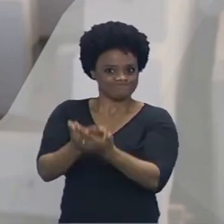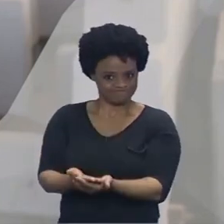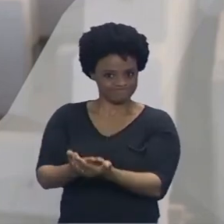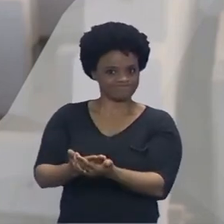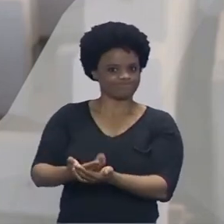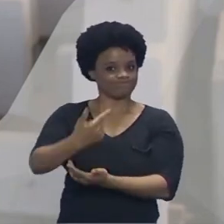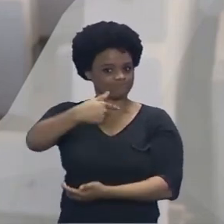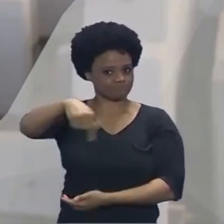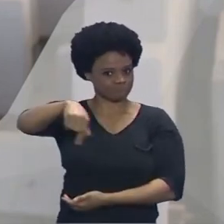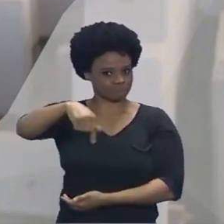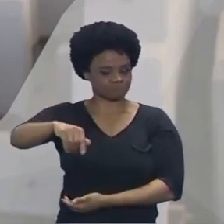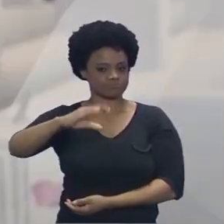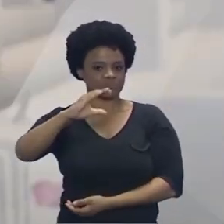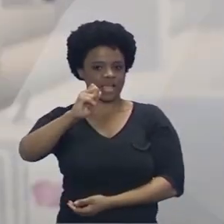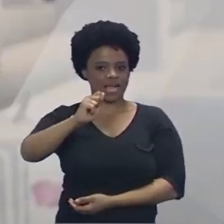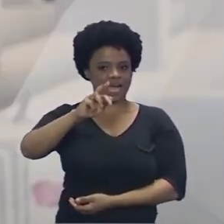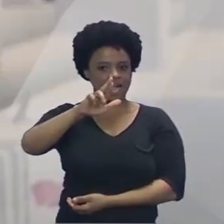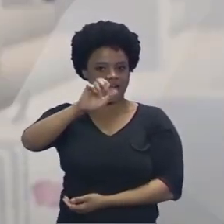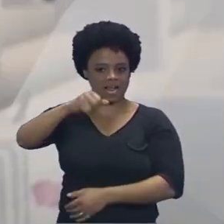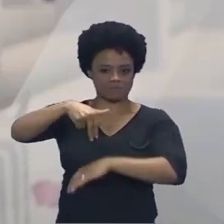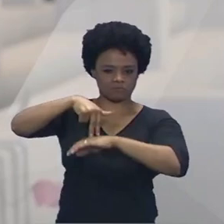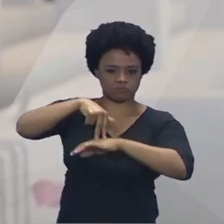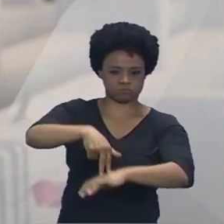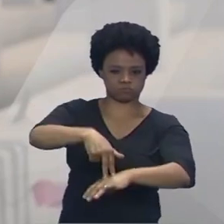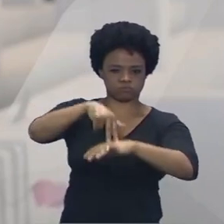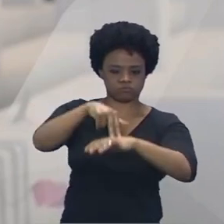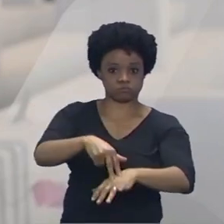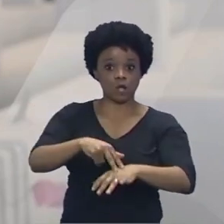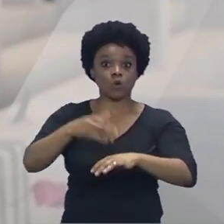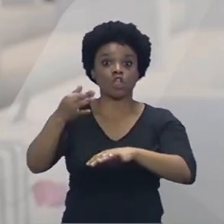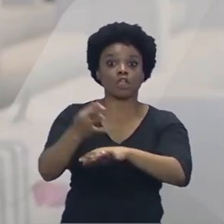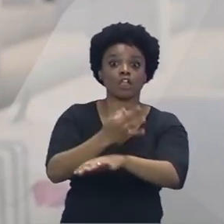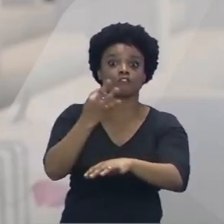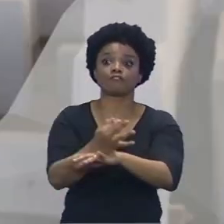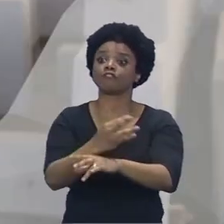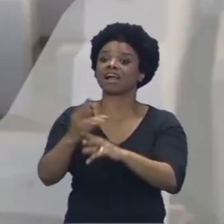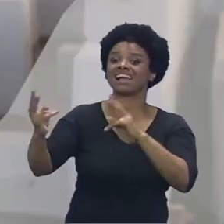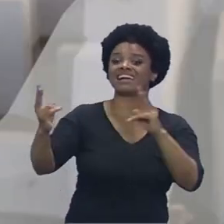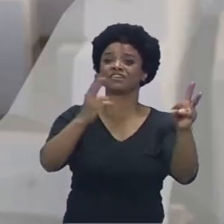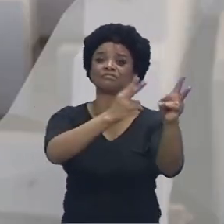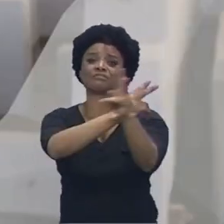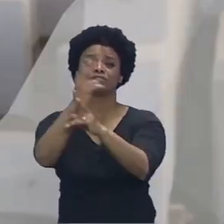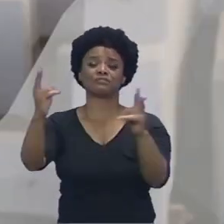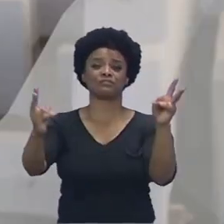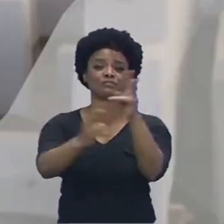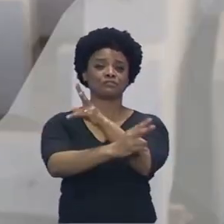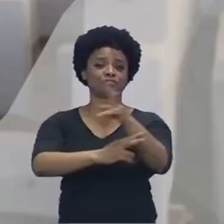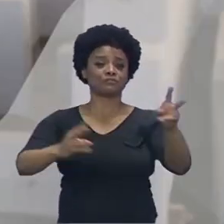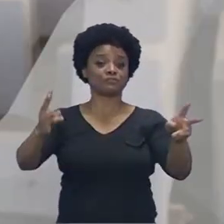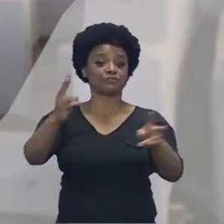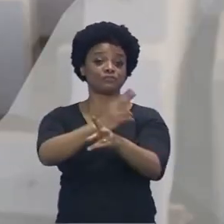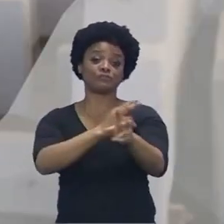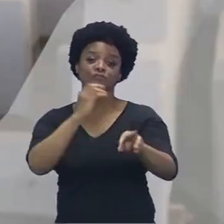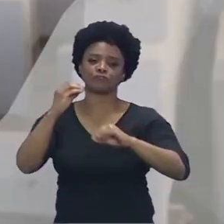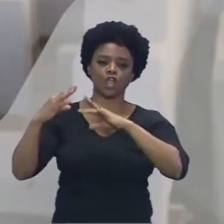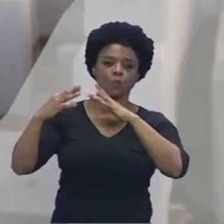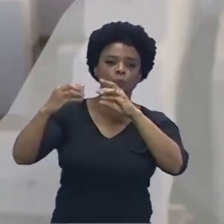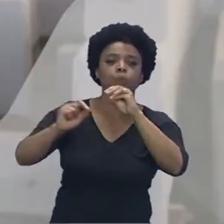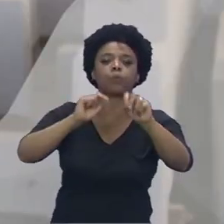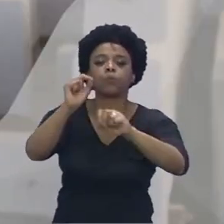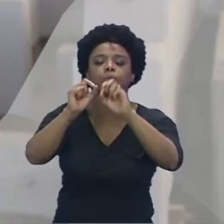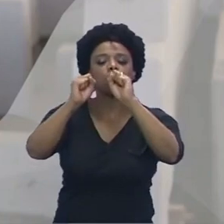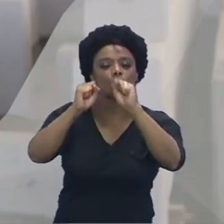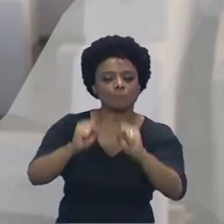coloca, por exemplo, sobre as lajes, os esforços de vento, principalmente, os esforços que são provenientes